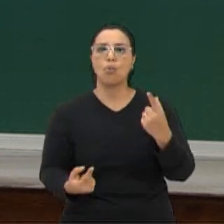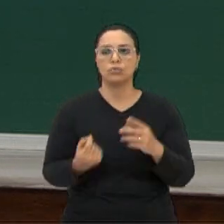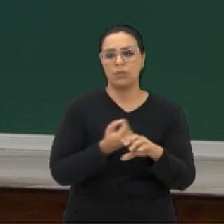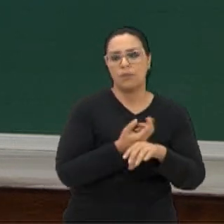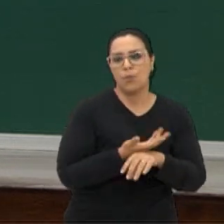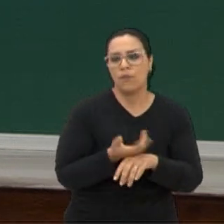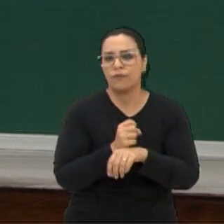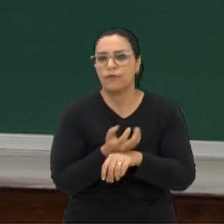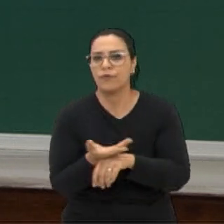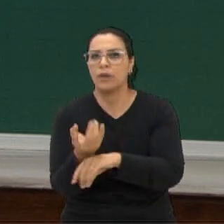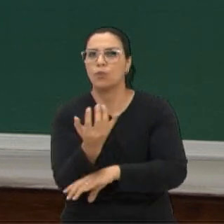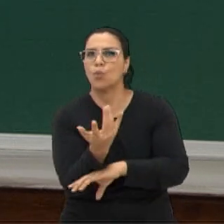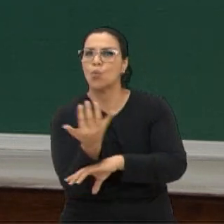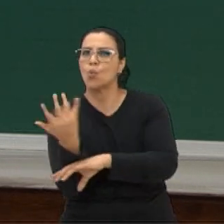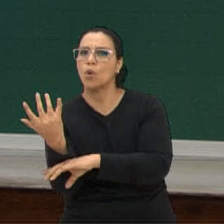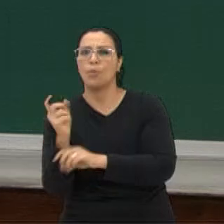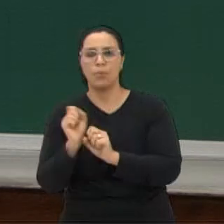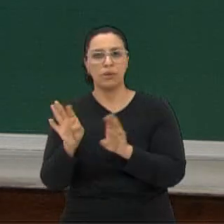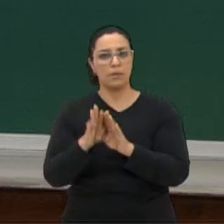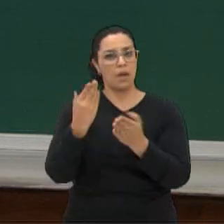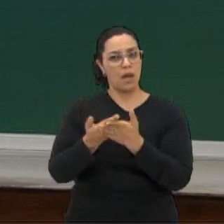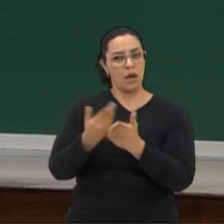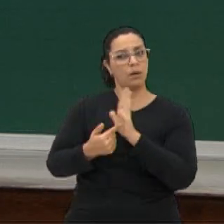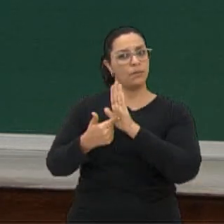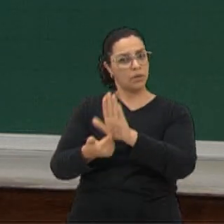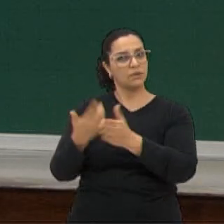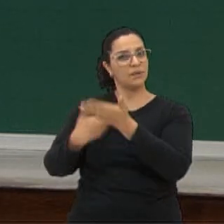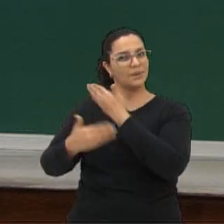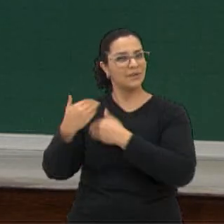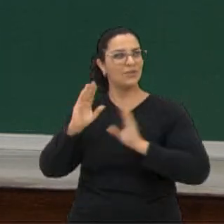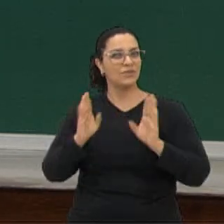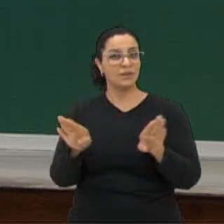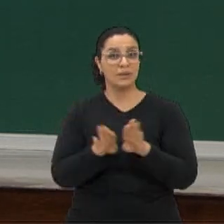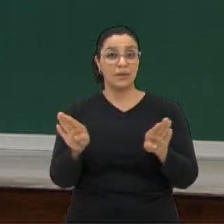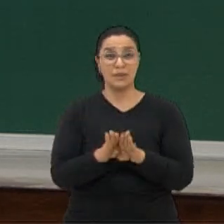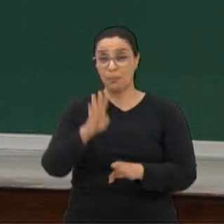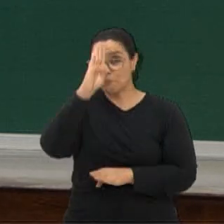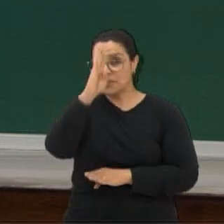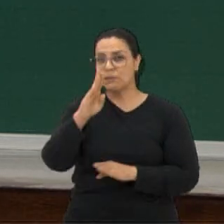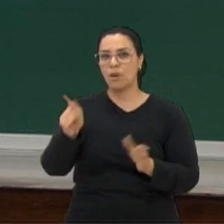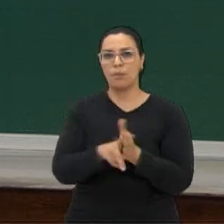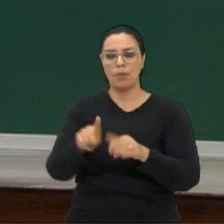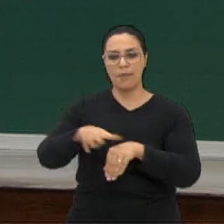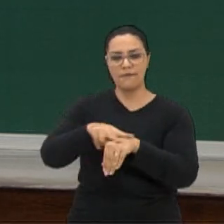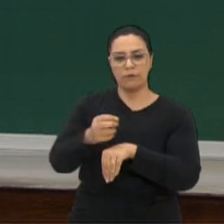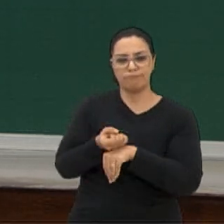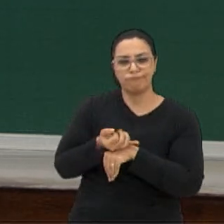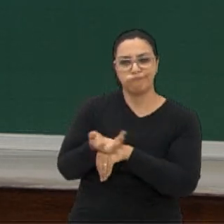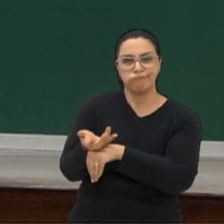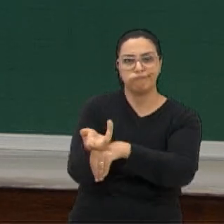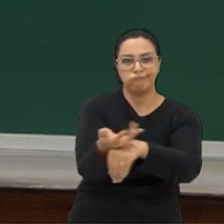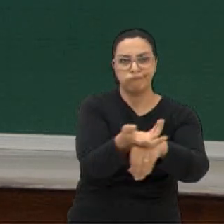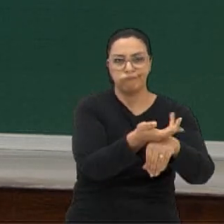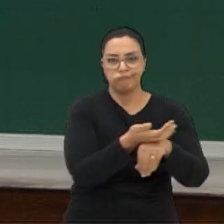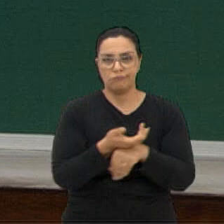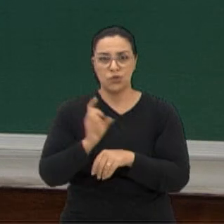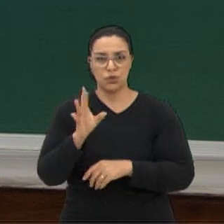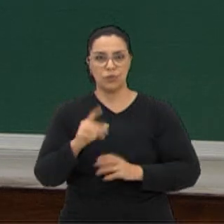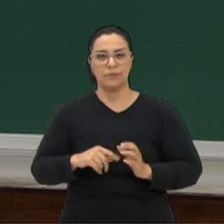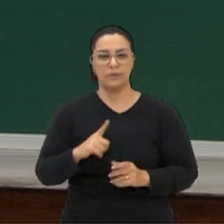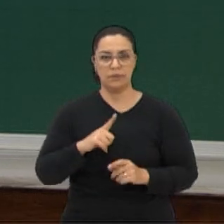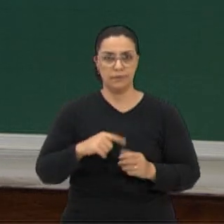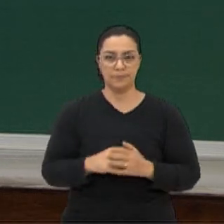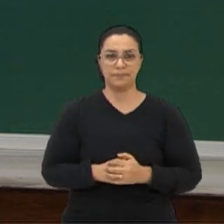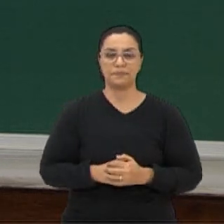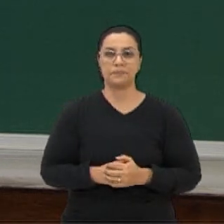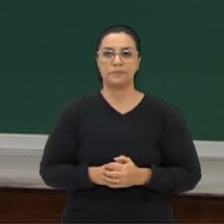podem, conforme a gente já viu nas aulas anteriores, mas a predominância é de vegetação rasteira,